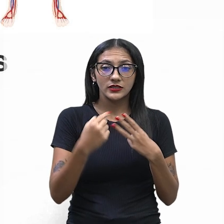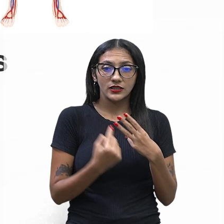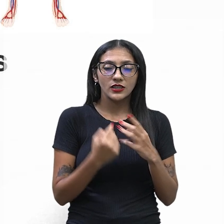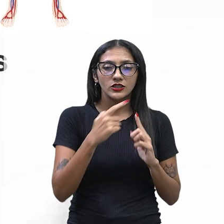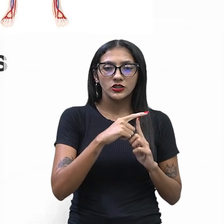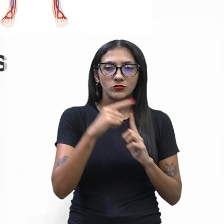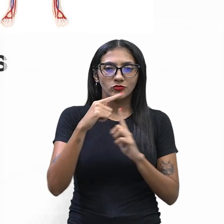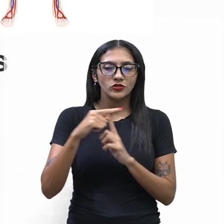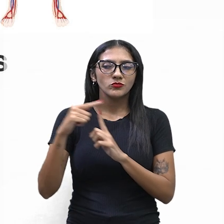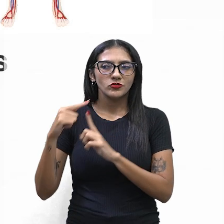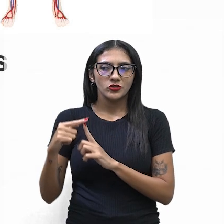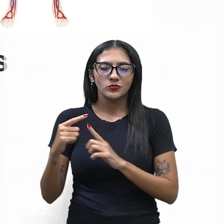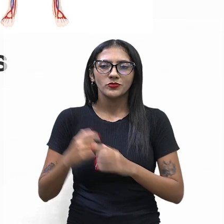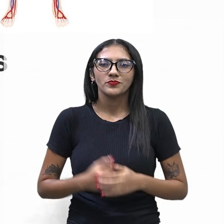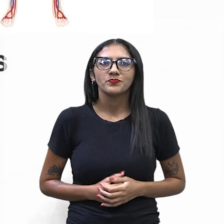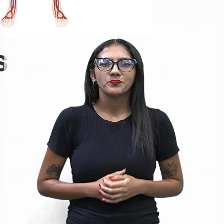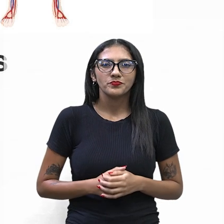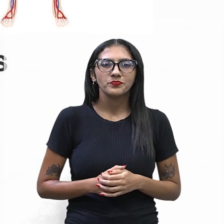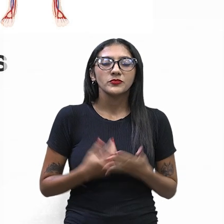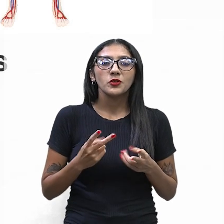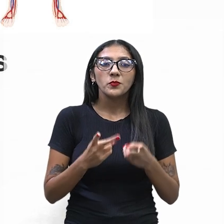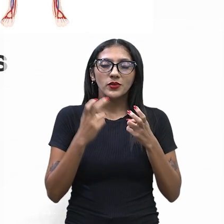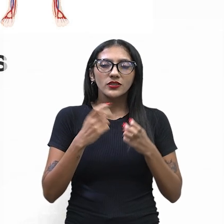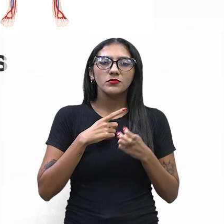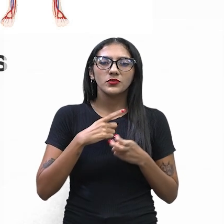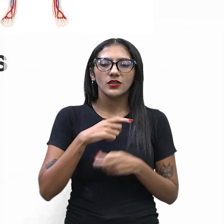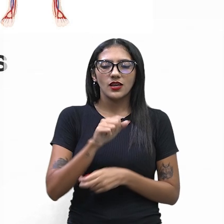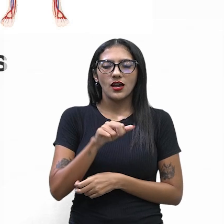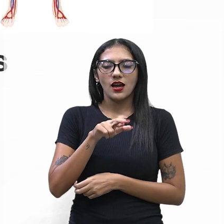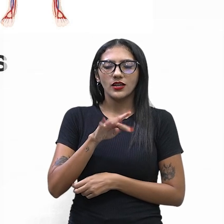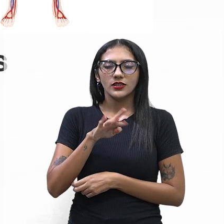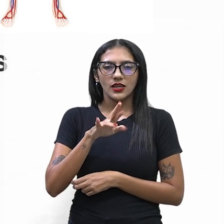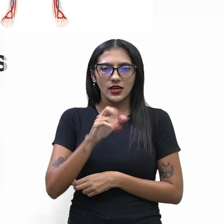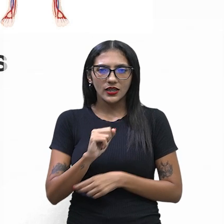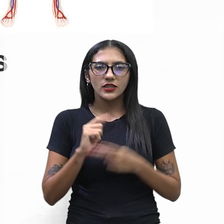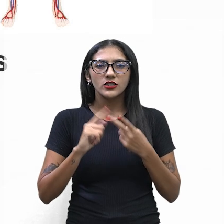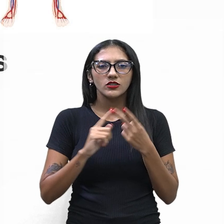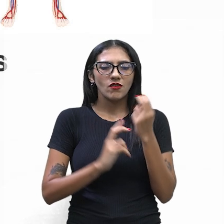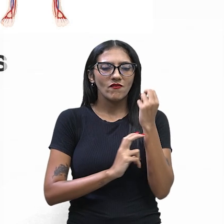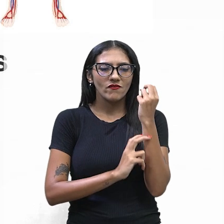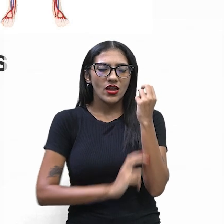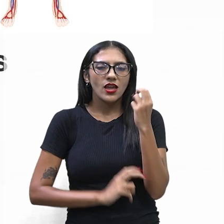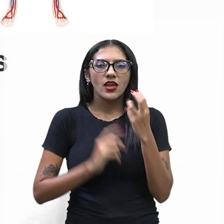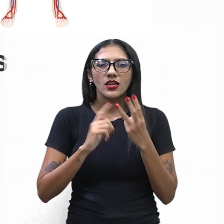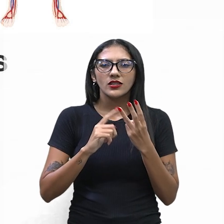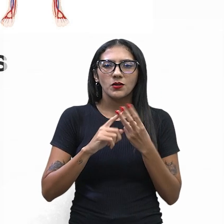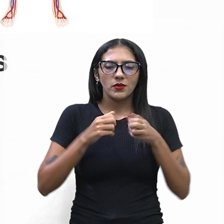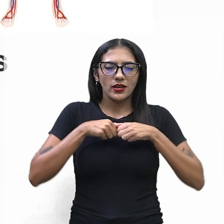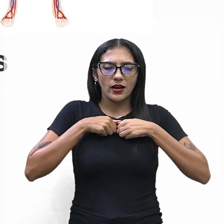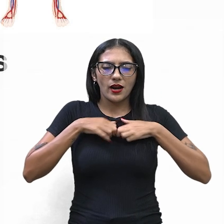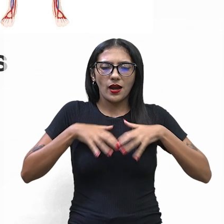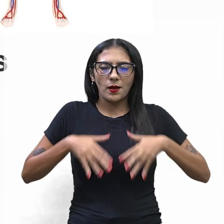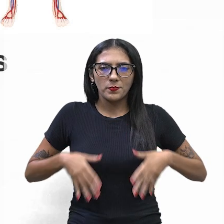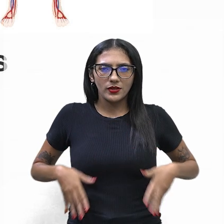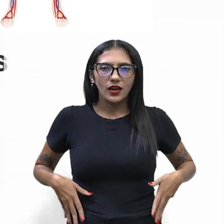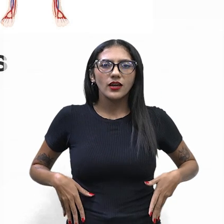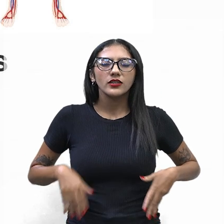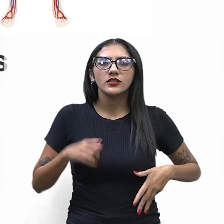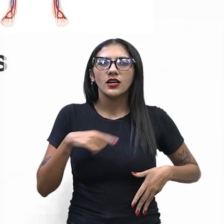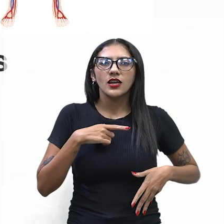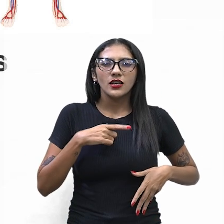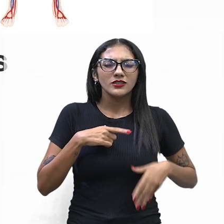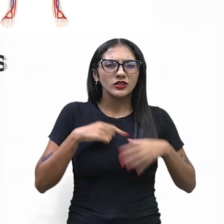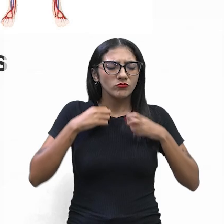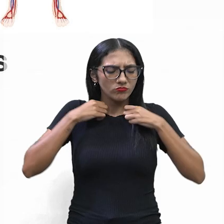tá? Então, observa aí, nós temos as artérias, as veias e os capilares. São eles que levam o sangue